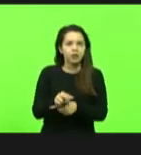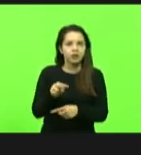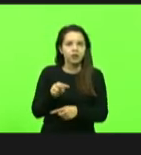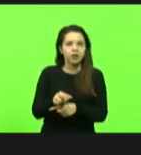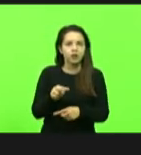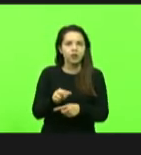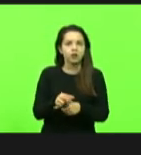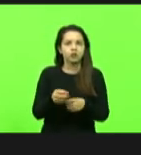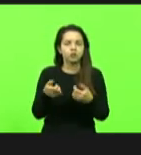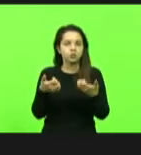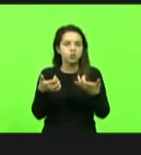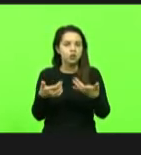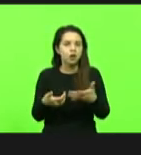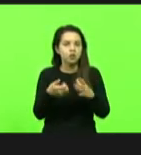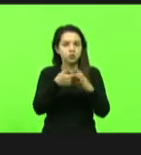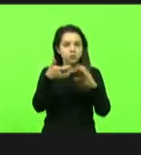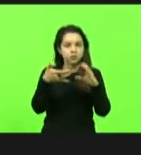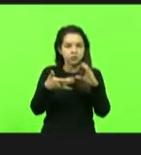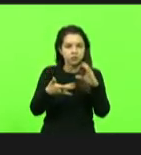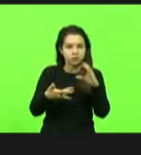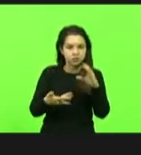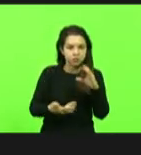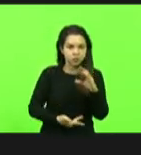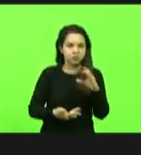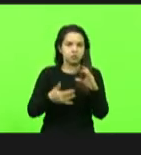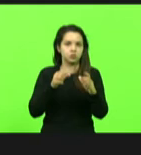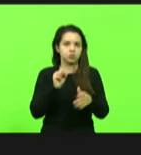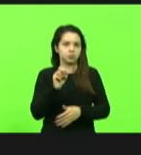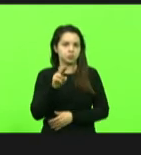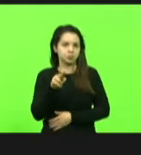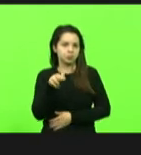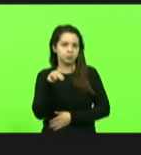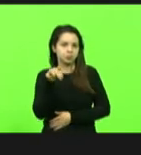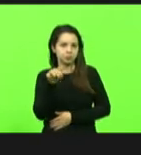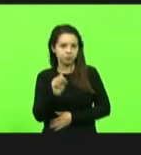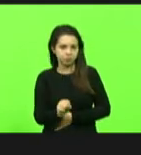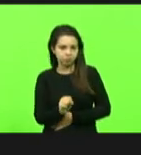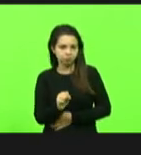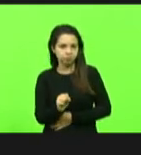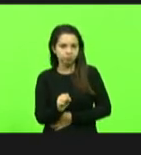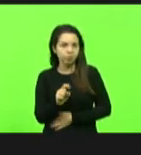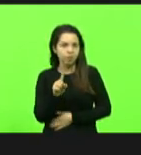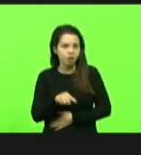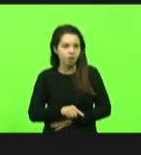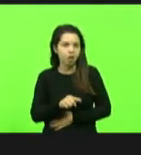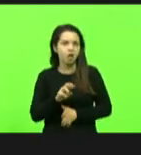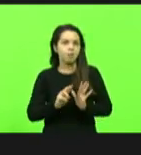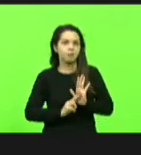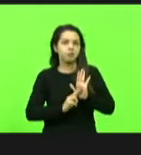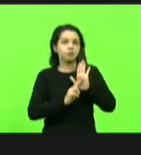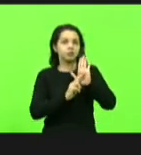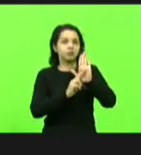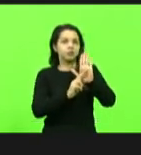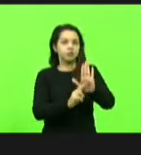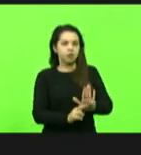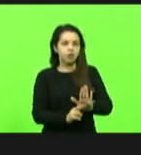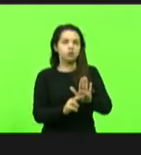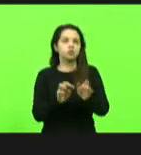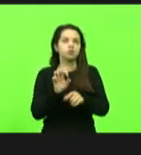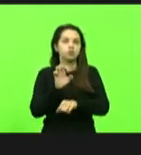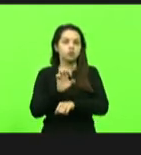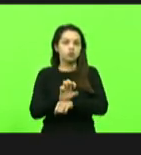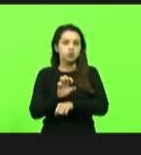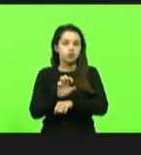do SUAS. É um requisito para a constituição e a representatividade do Estado em todo o município, que leva